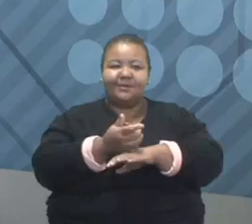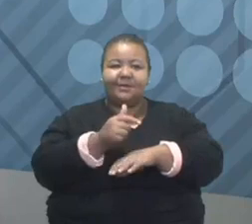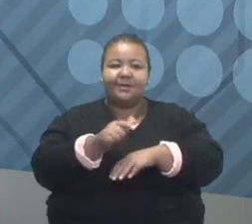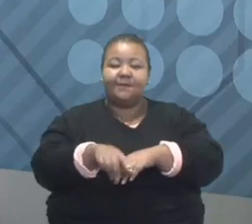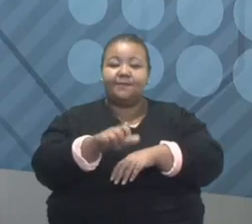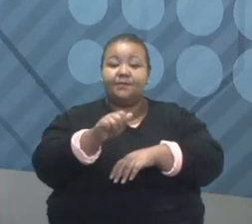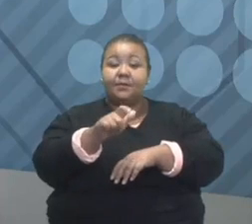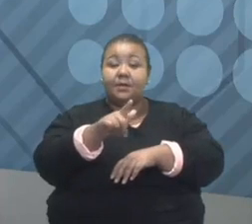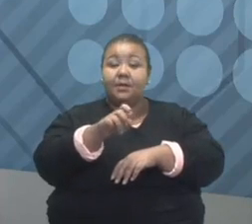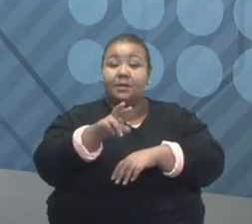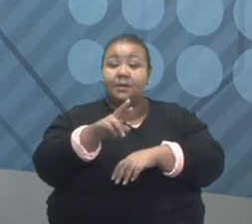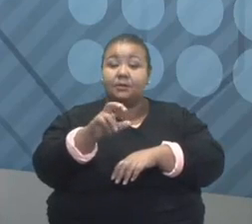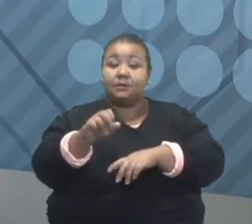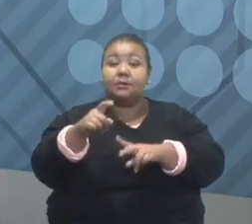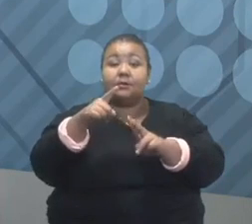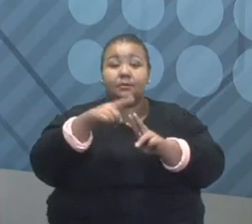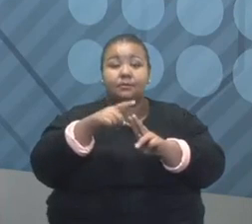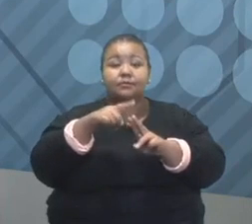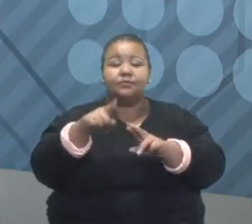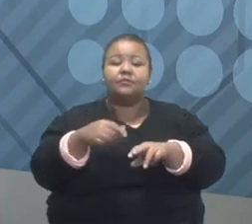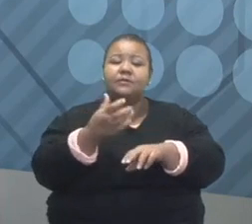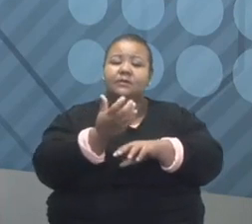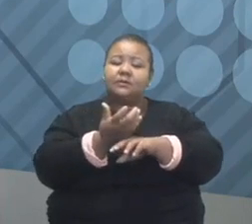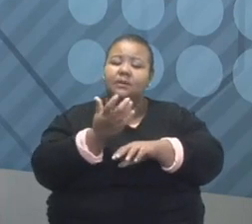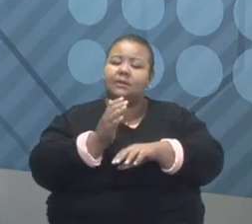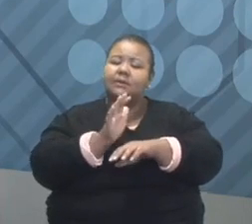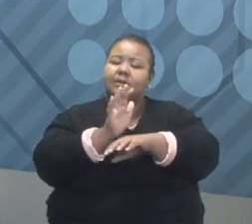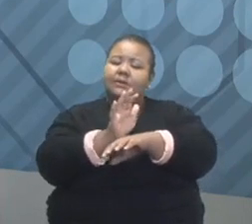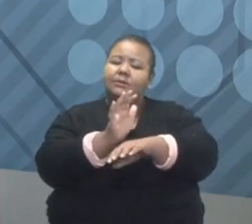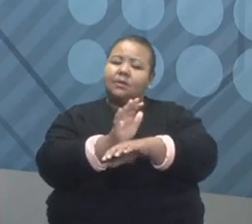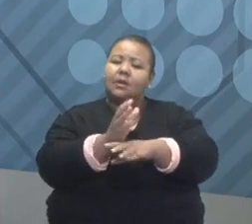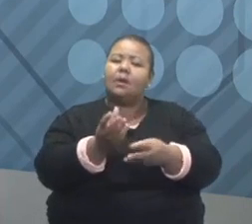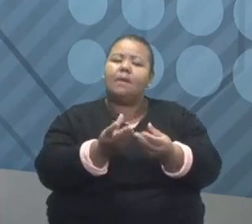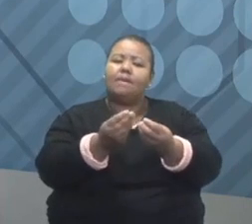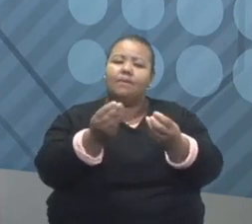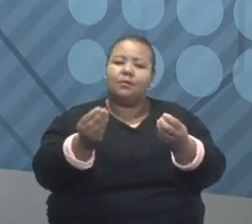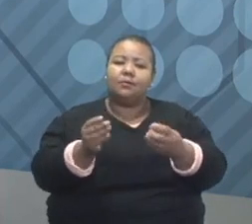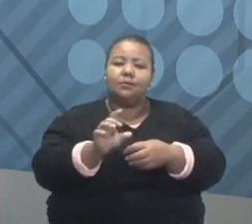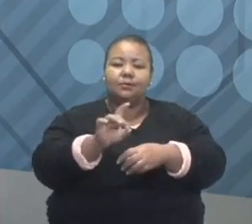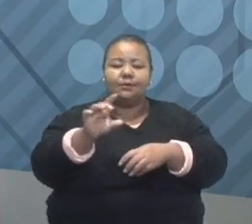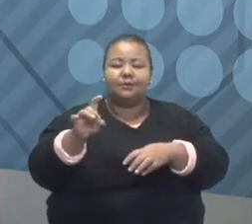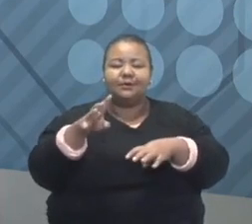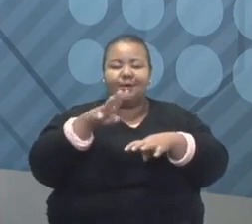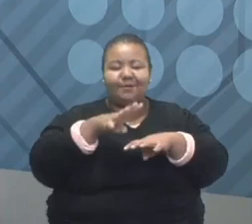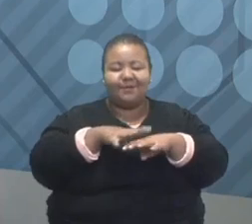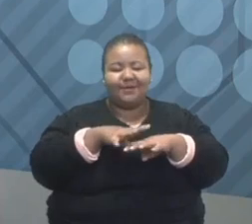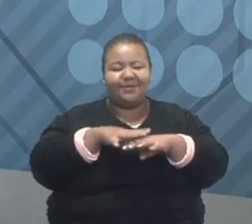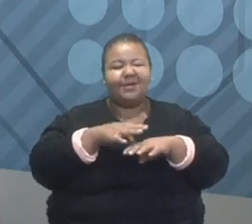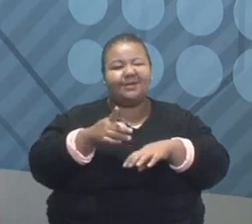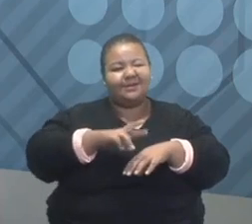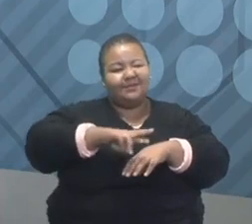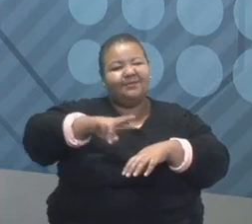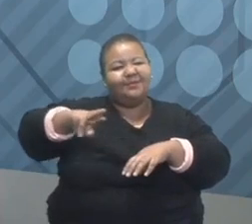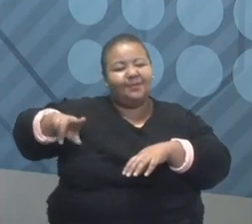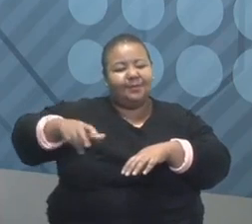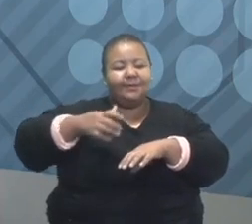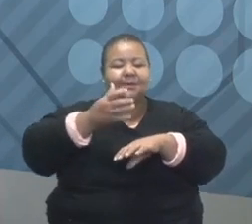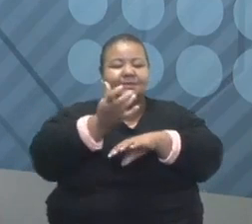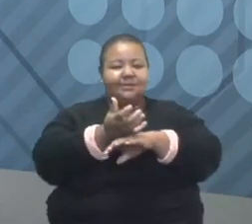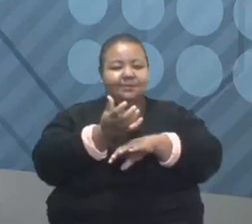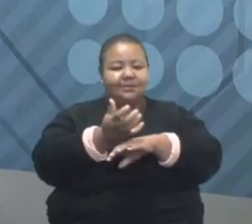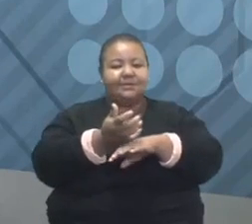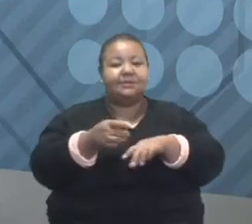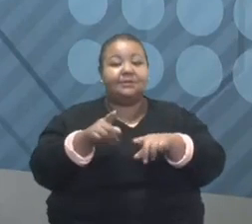álgebra linear e vetorial é uma disciplina que auxilia muito, não apenas a matemática, mas várias outras áreas do